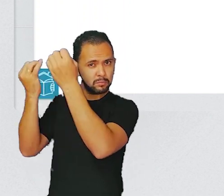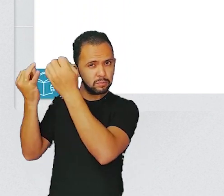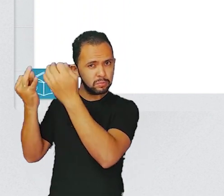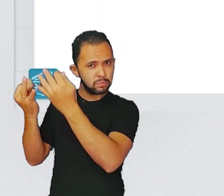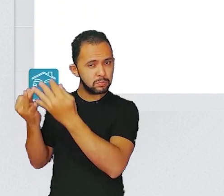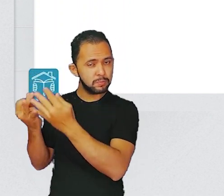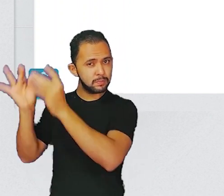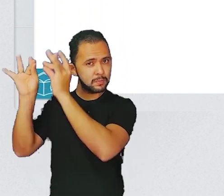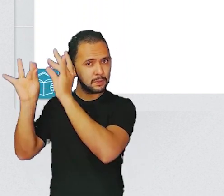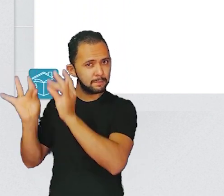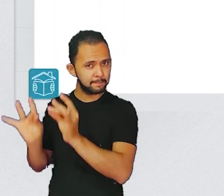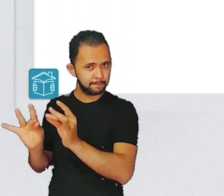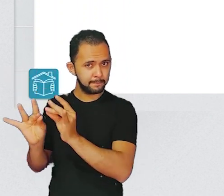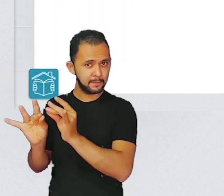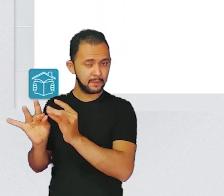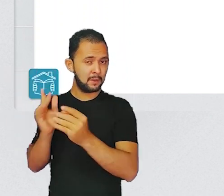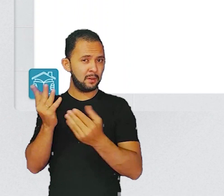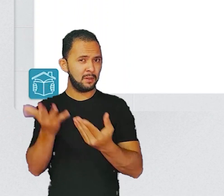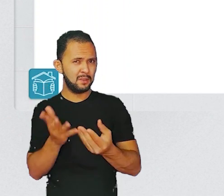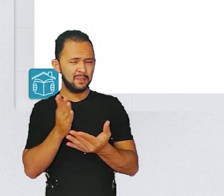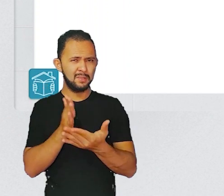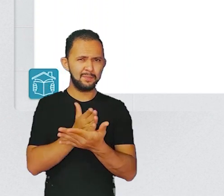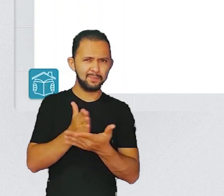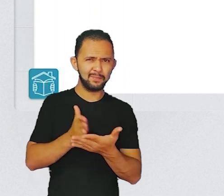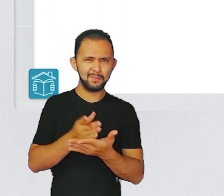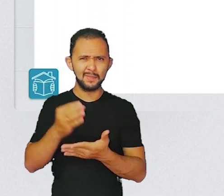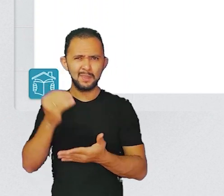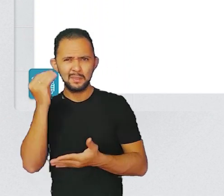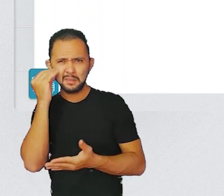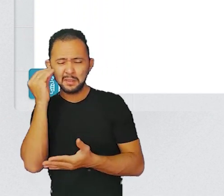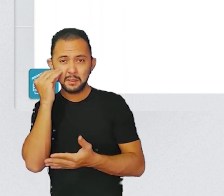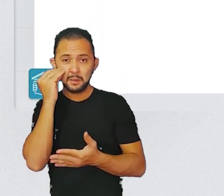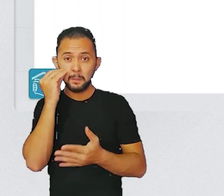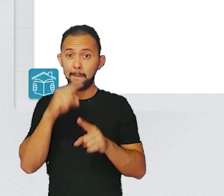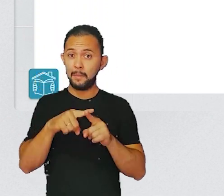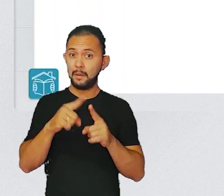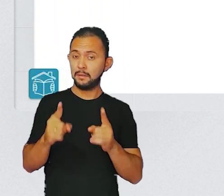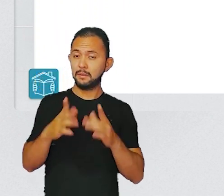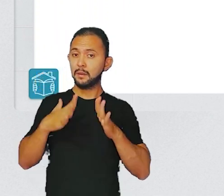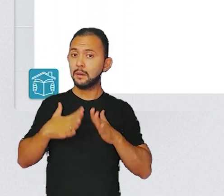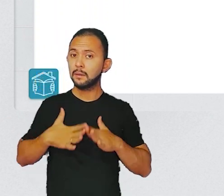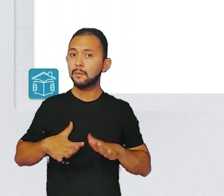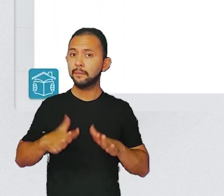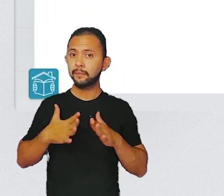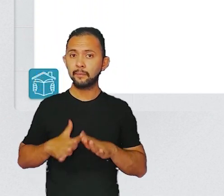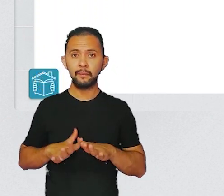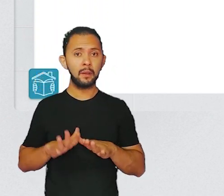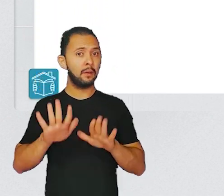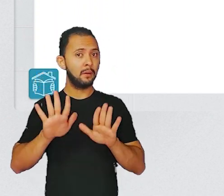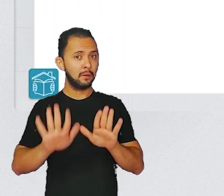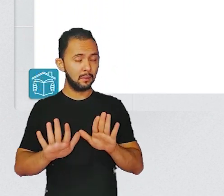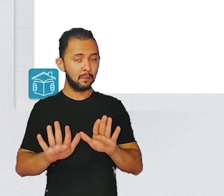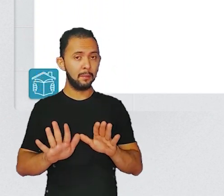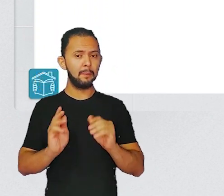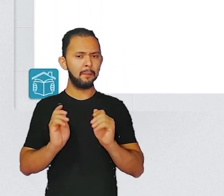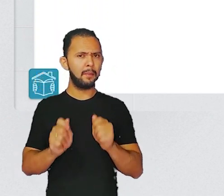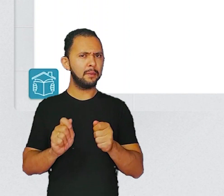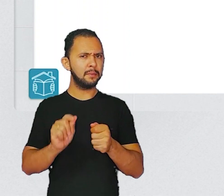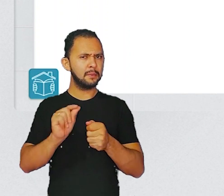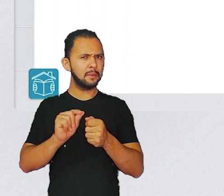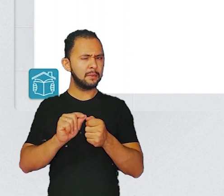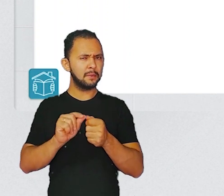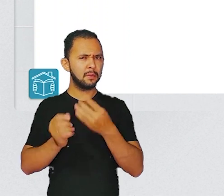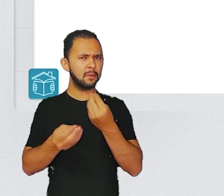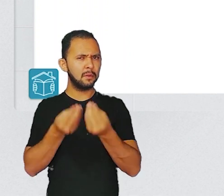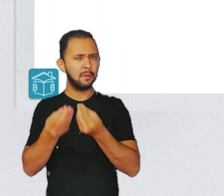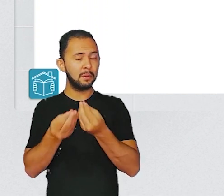primeiro caso, às vezes você fica tentando somar isso agora, mas calma, Vamos fazer logo que a gente pode somar. Se eu não sei o valor